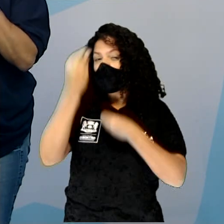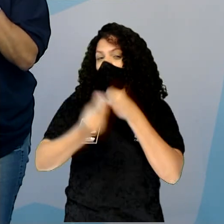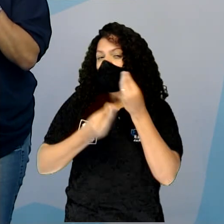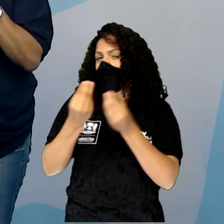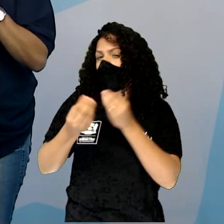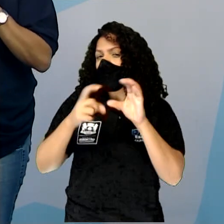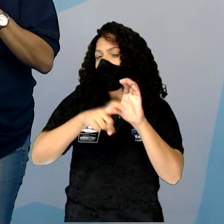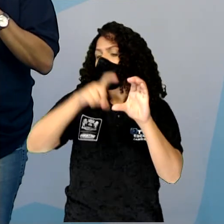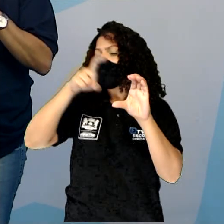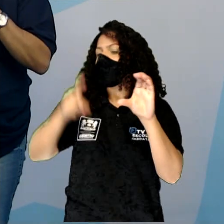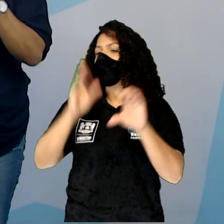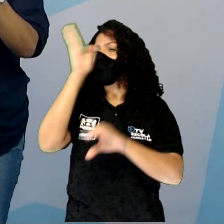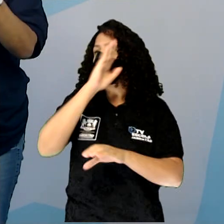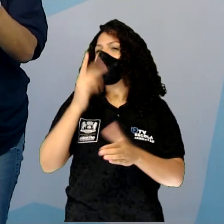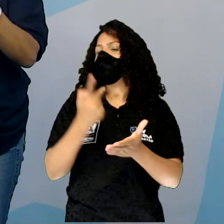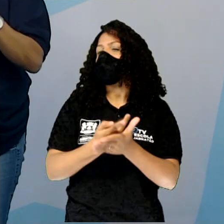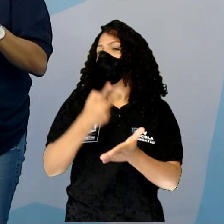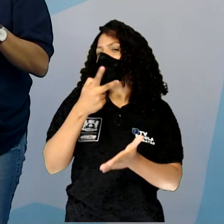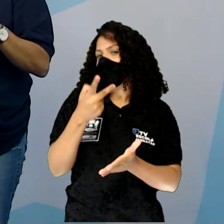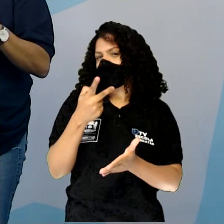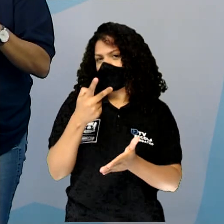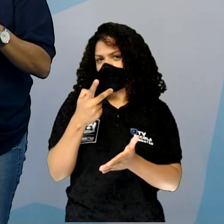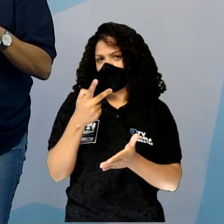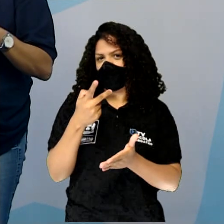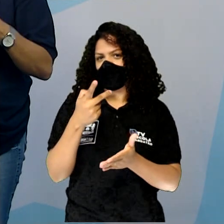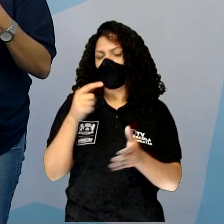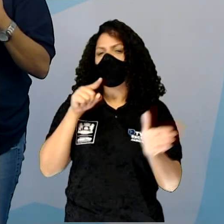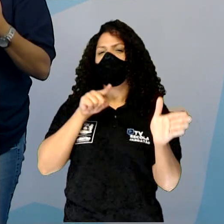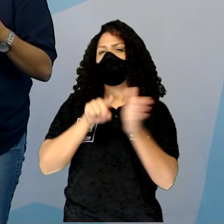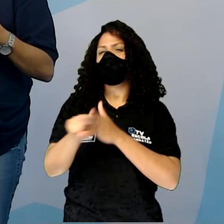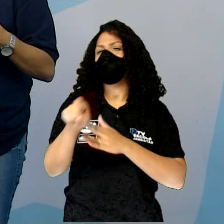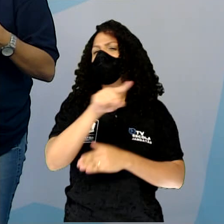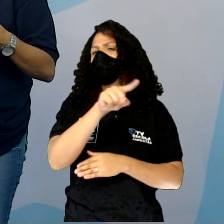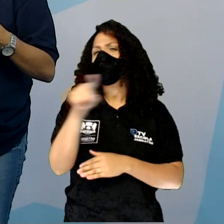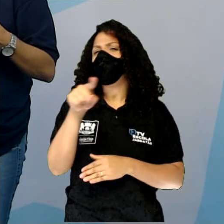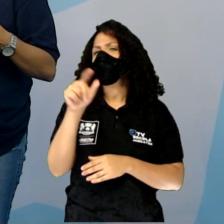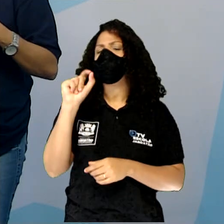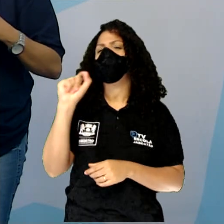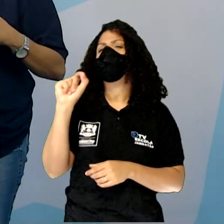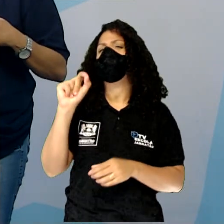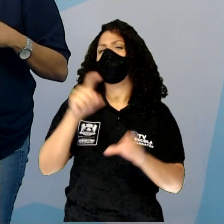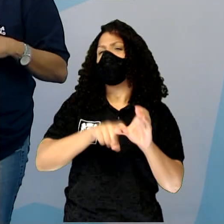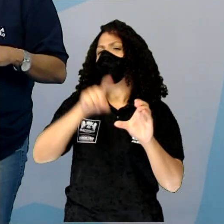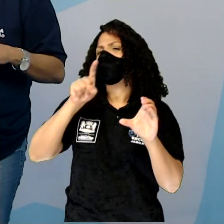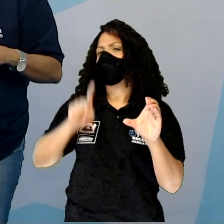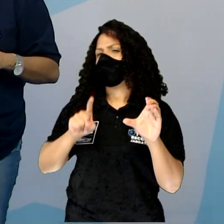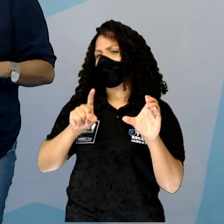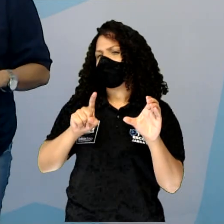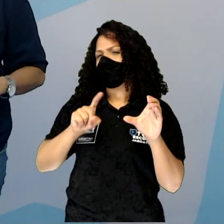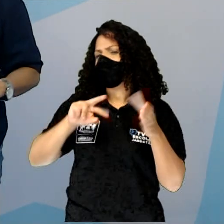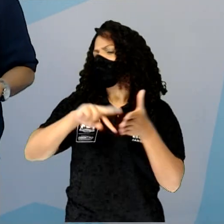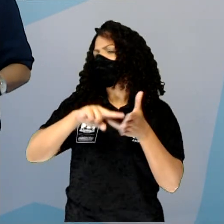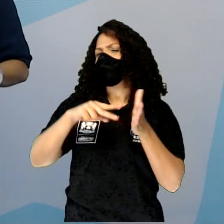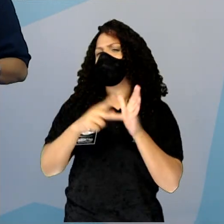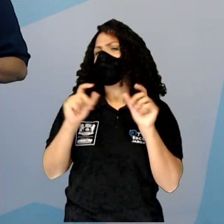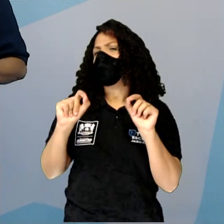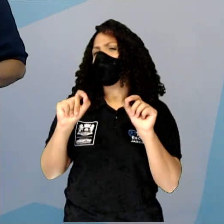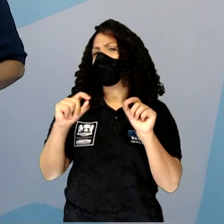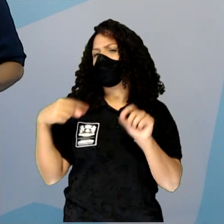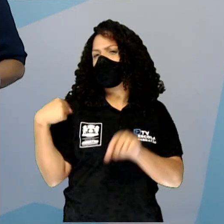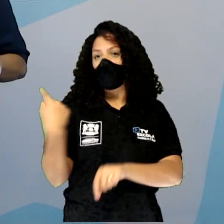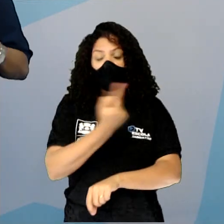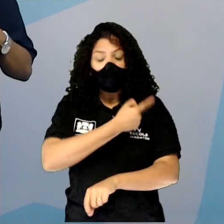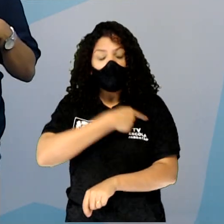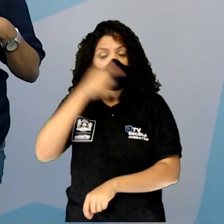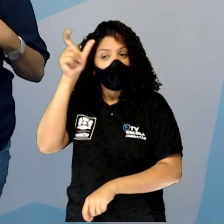independentes. Mas aí eu pergunto de novo a vocês, né? O que é independência? Será que nós realmente, né, o povo